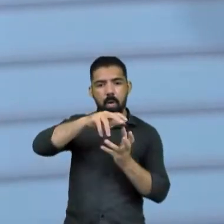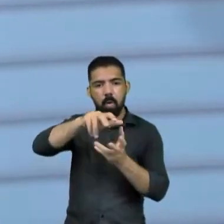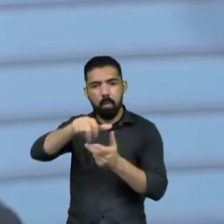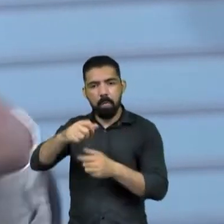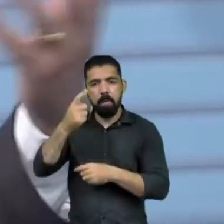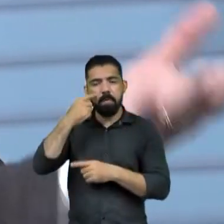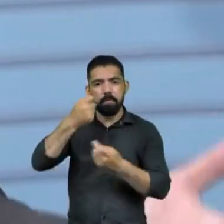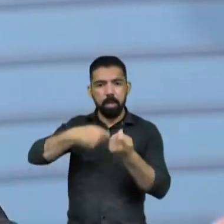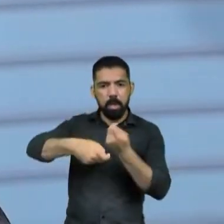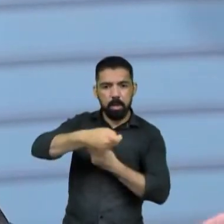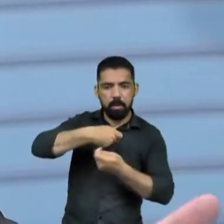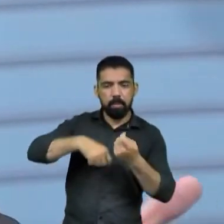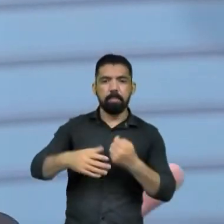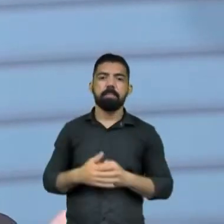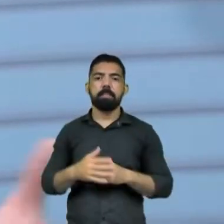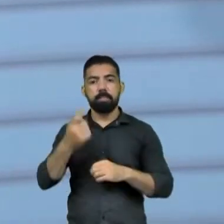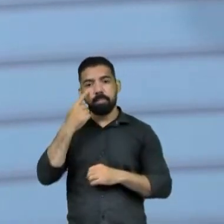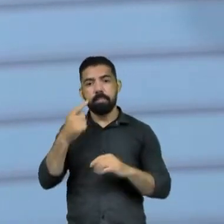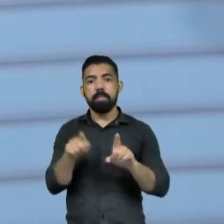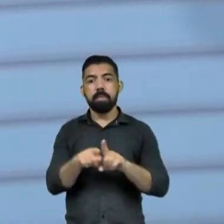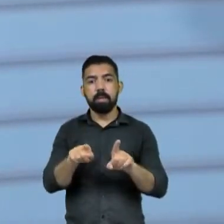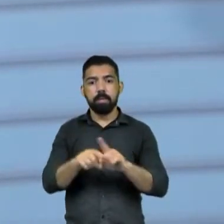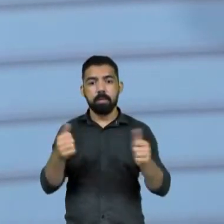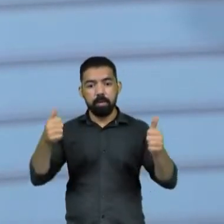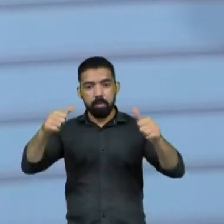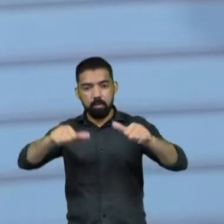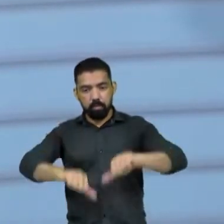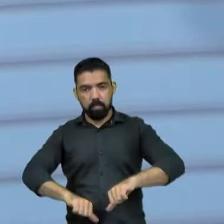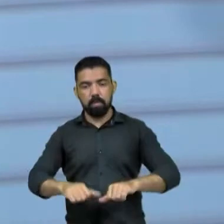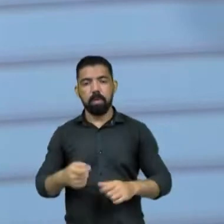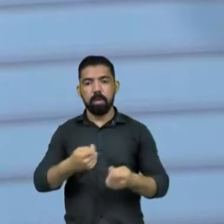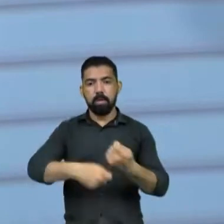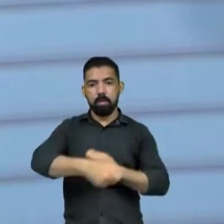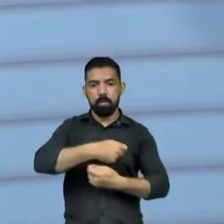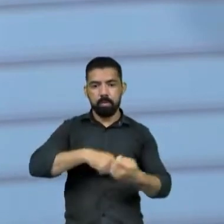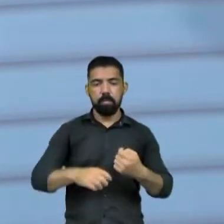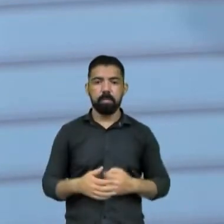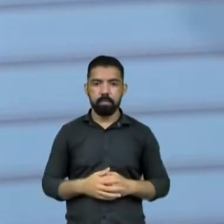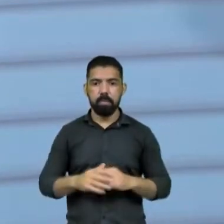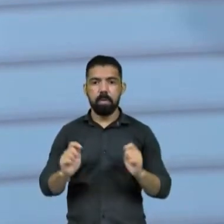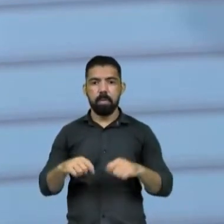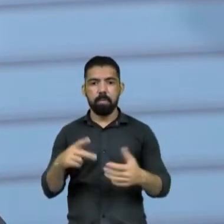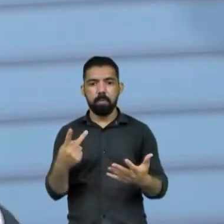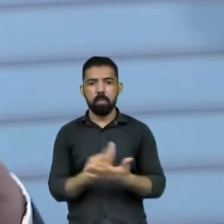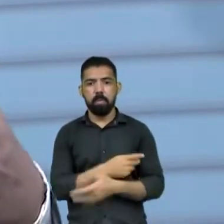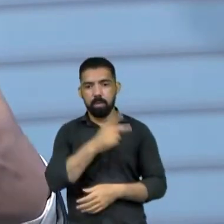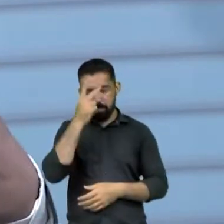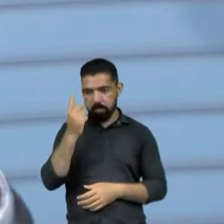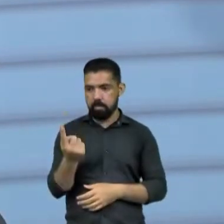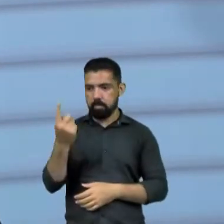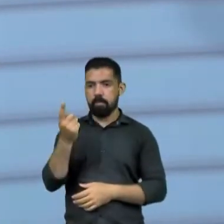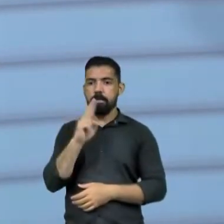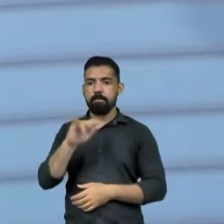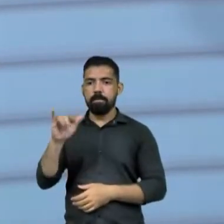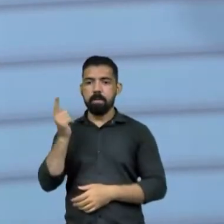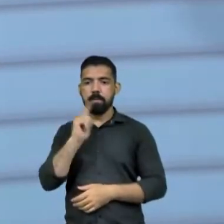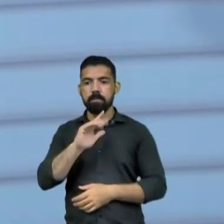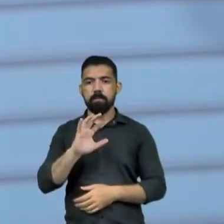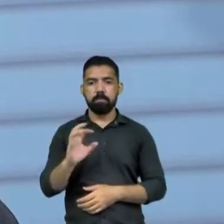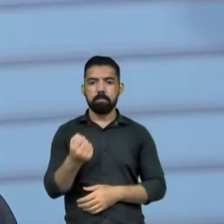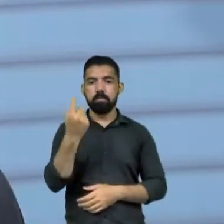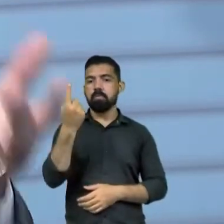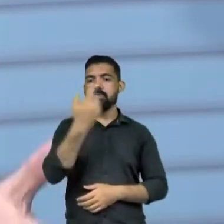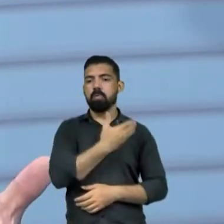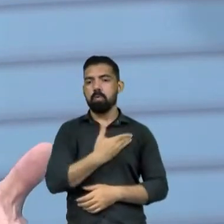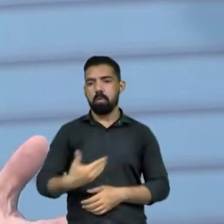economias a falência das economias né então agora o surgimento de uma possibilidade de alguém que restaure então nós estamos falando sempre de um governo único